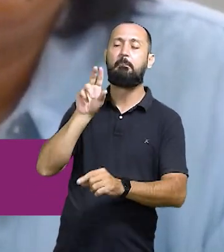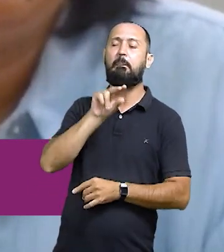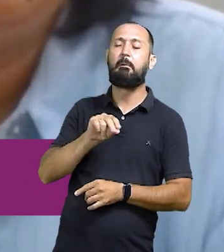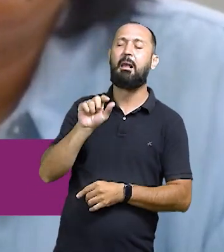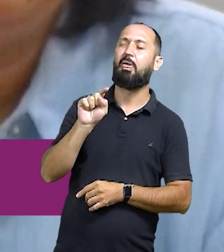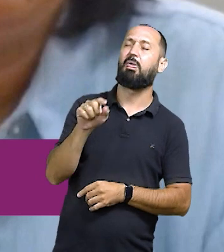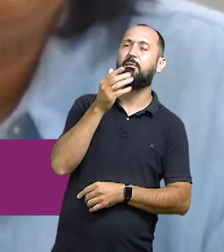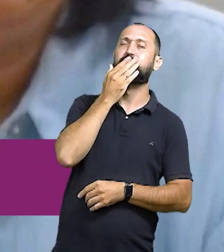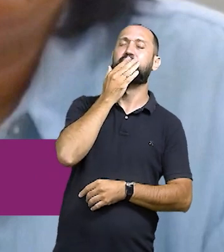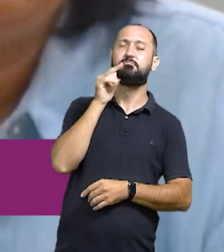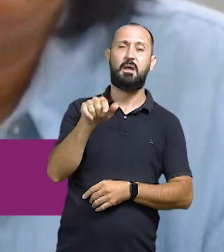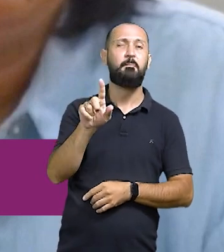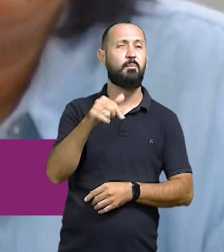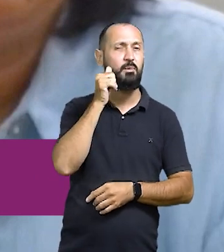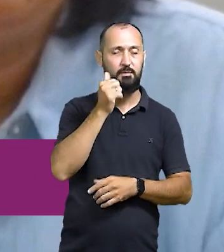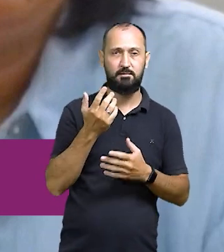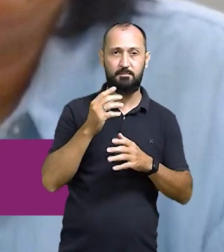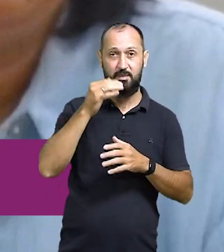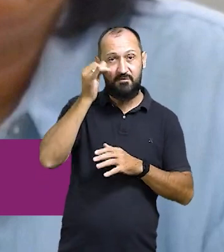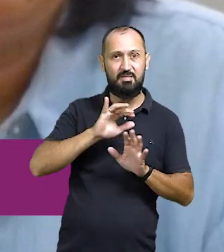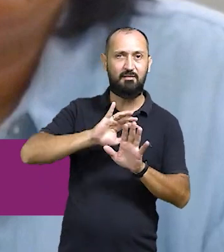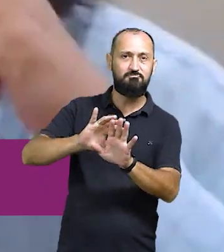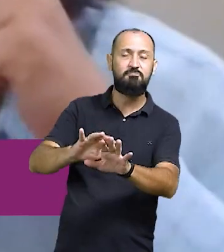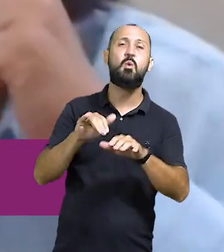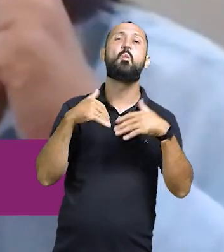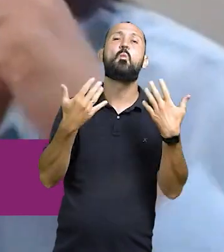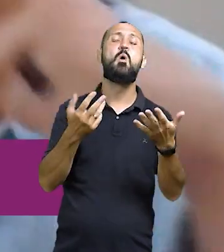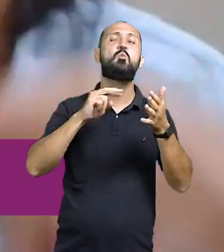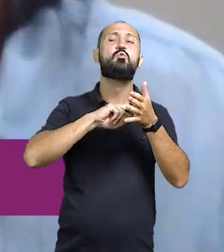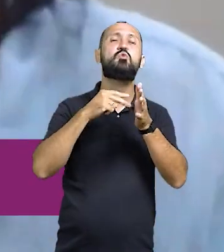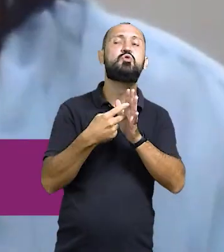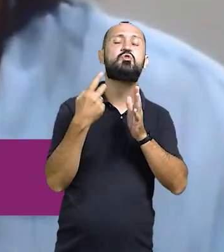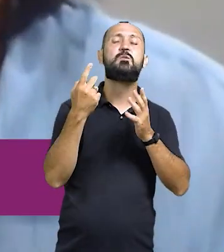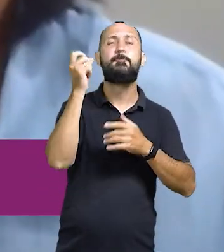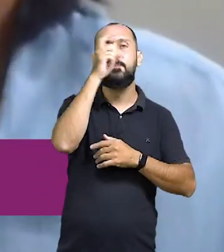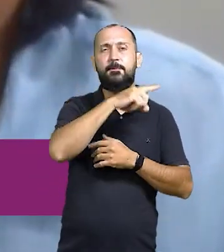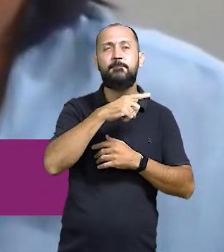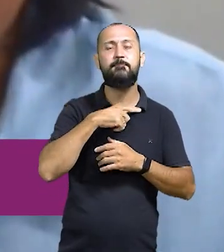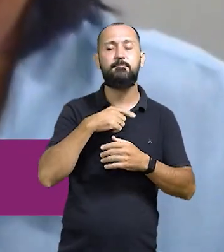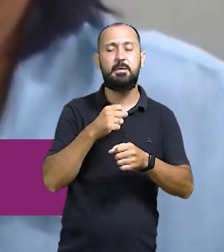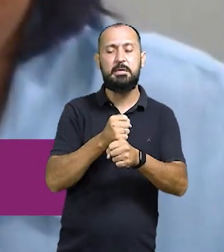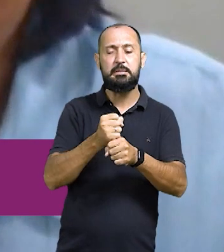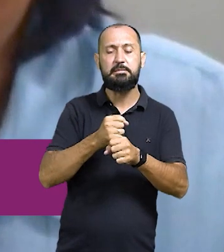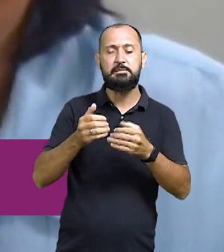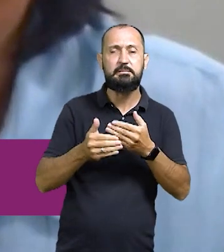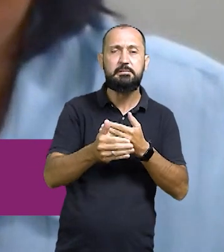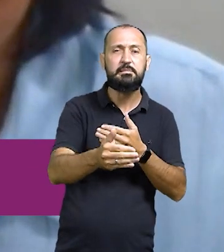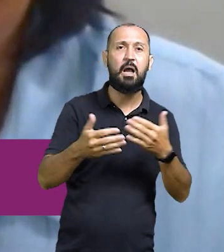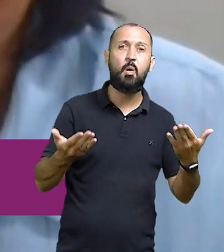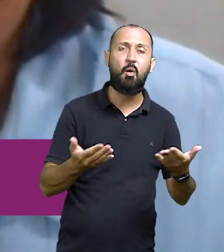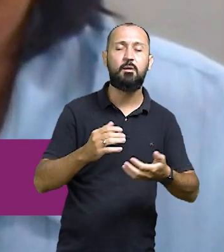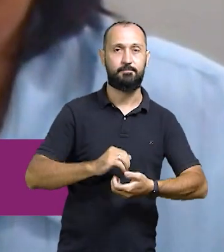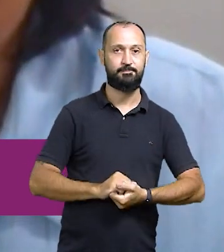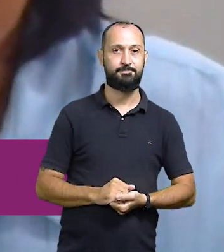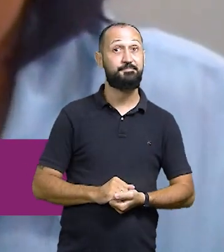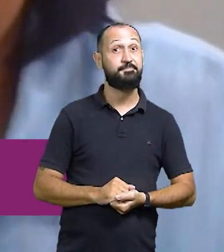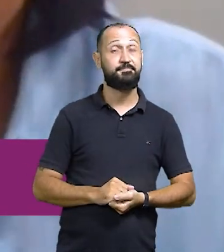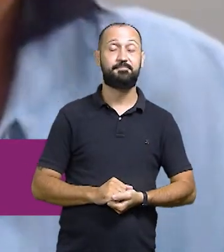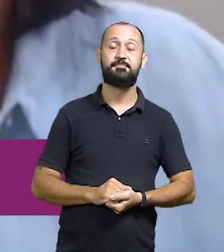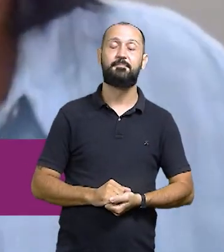mesmo disse, envolvendo o mercado de trabalho, combate à violência, né? Todas as questões dos direitos das